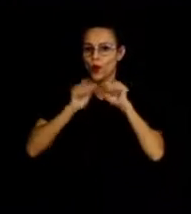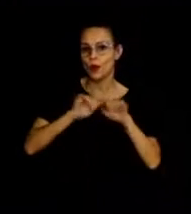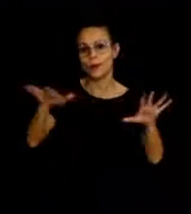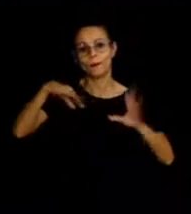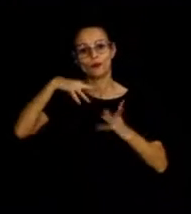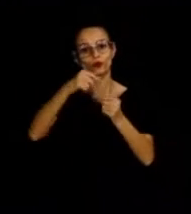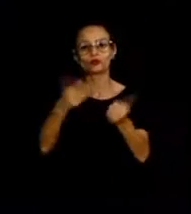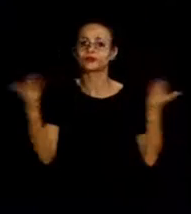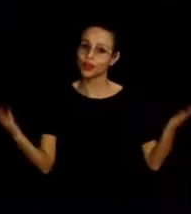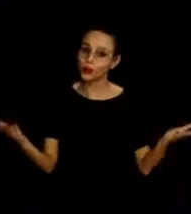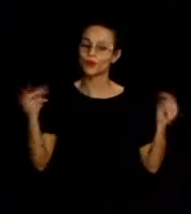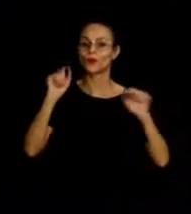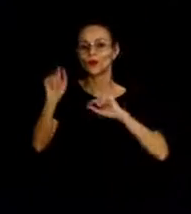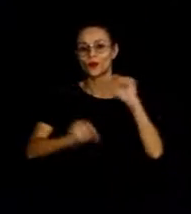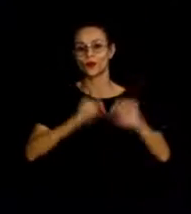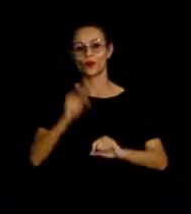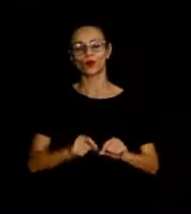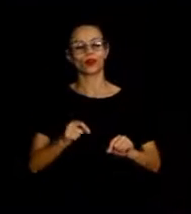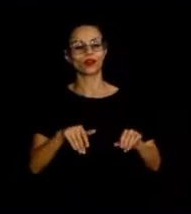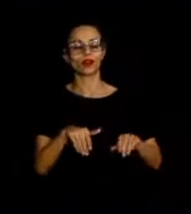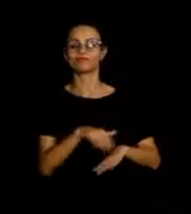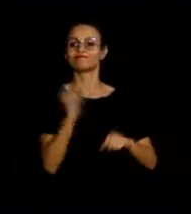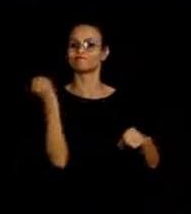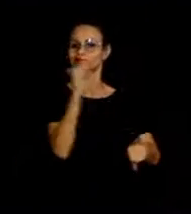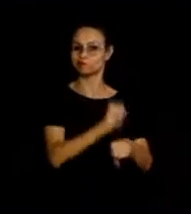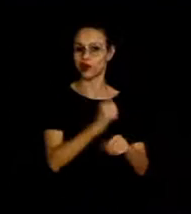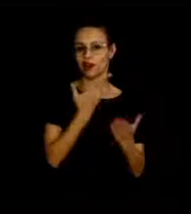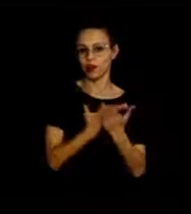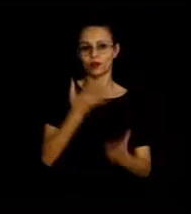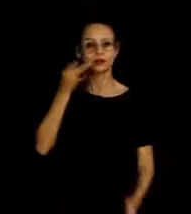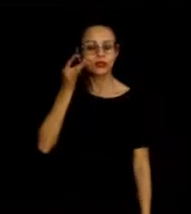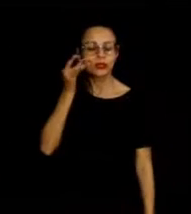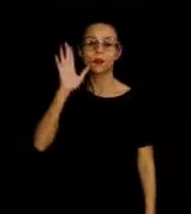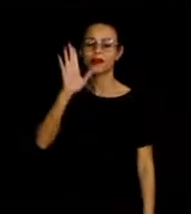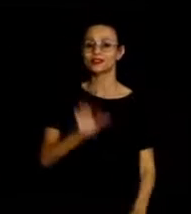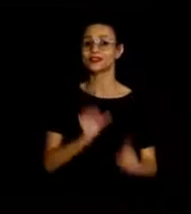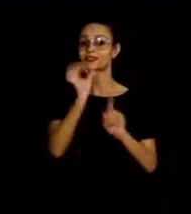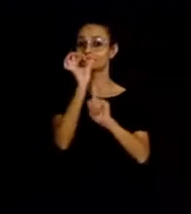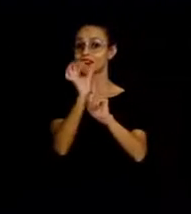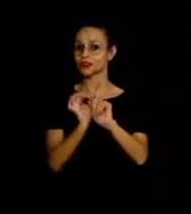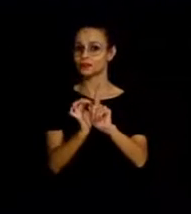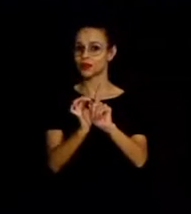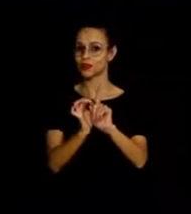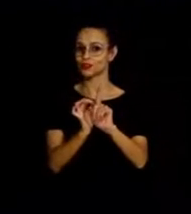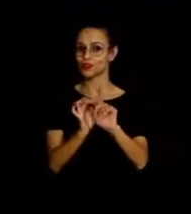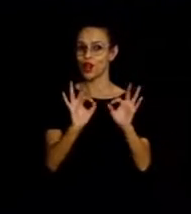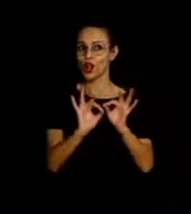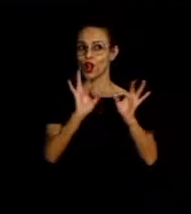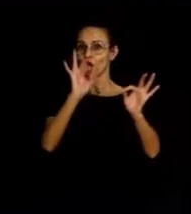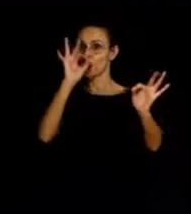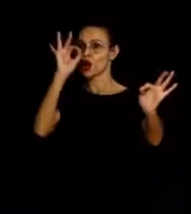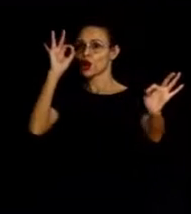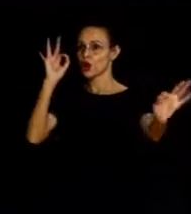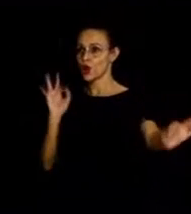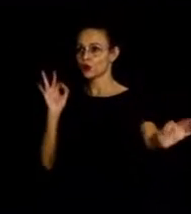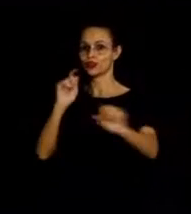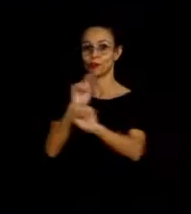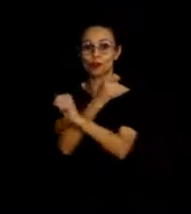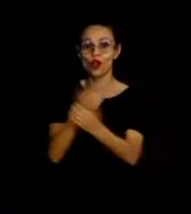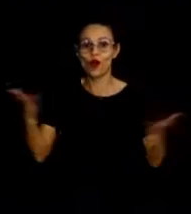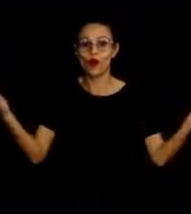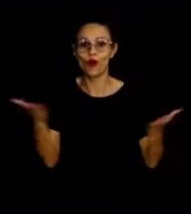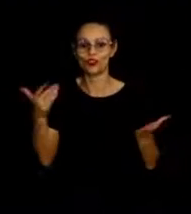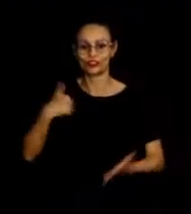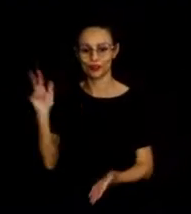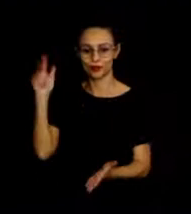acompanhando tiver e a suspensão mas seis meses longe da PUC quando eu entrei aqui